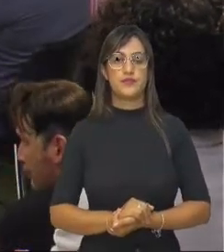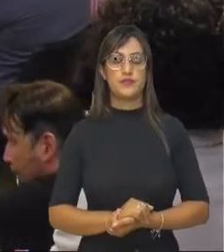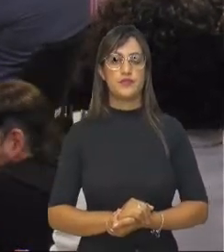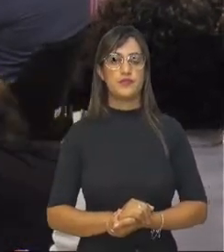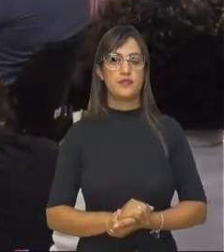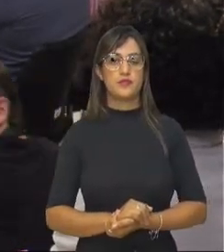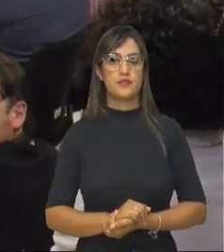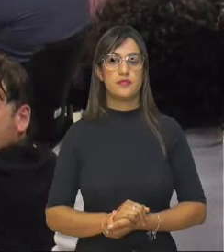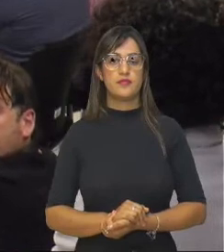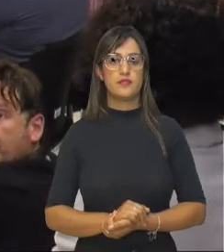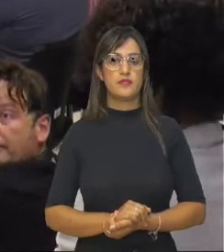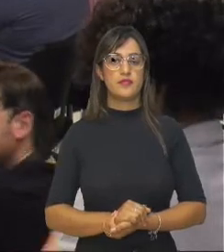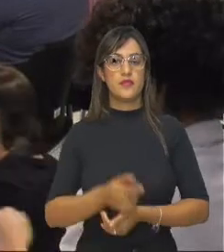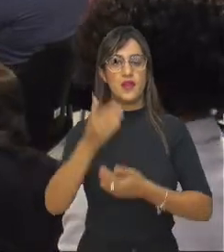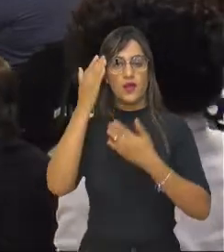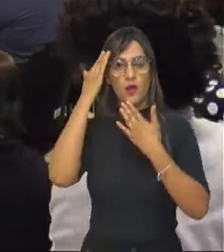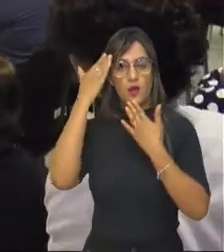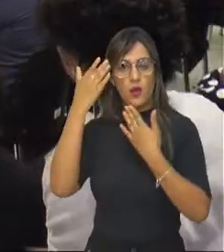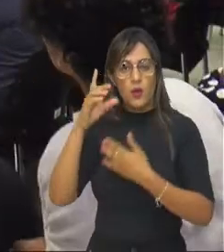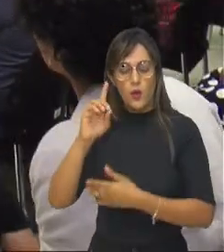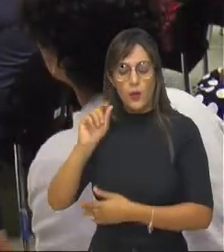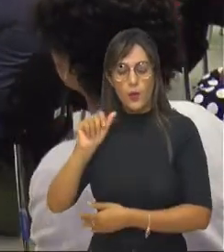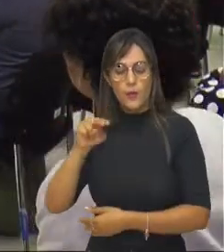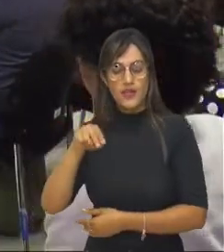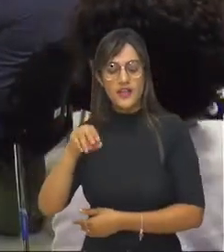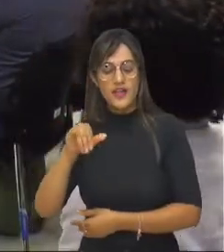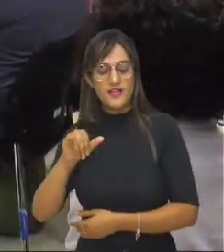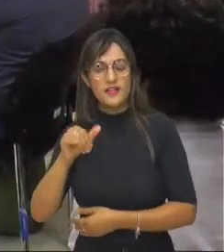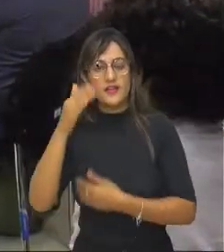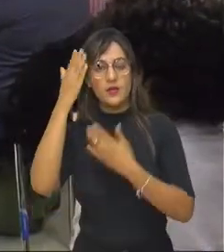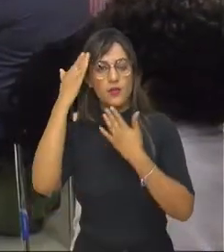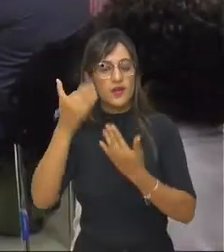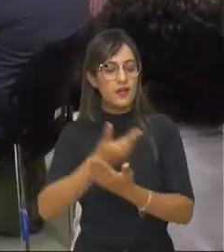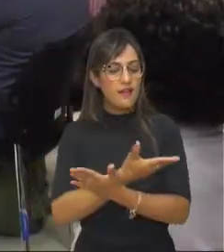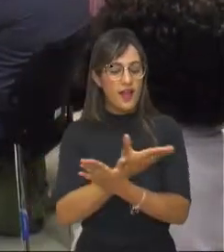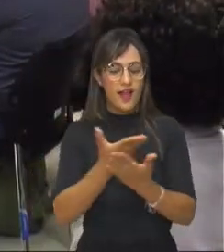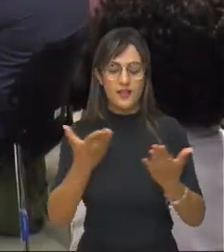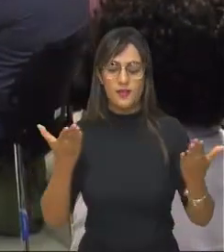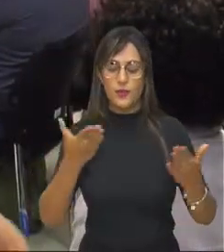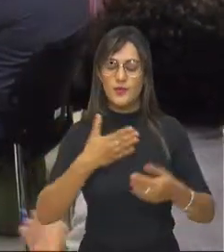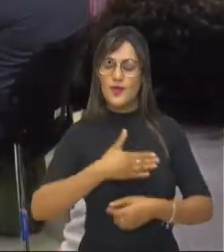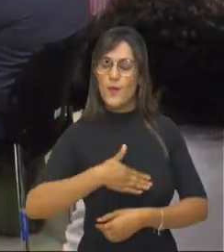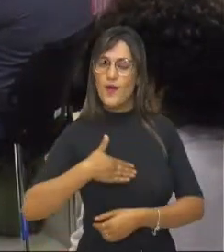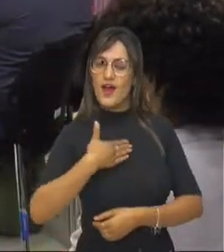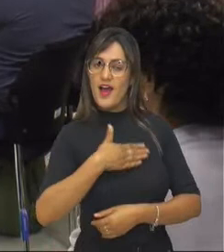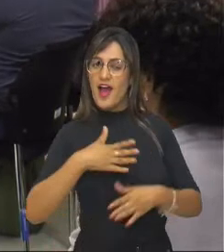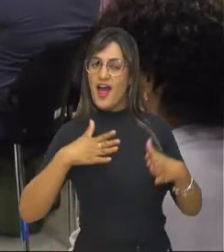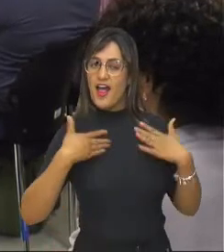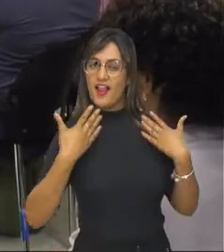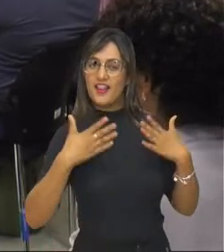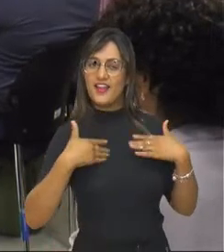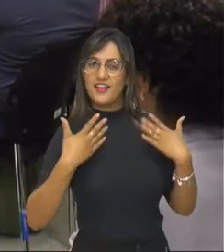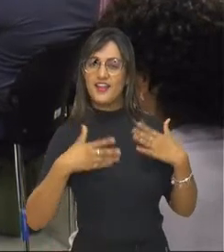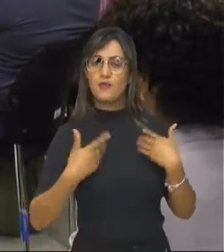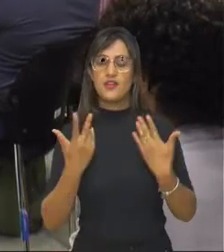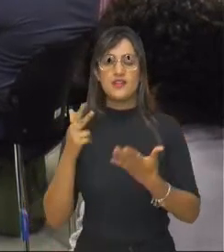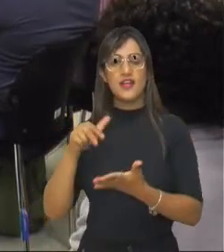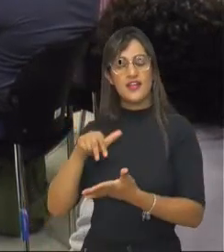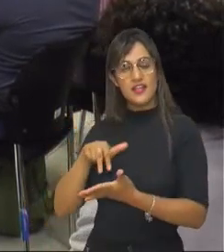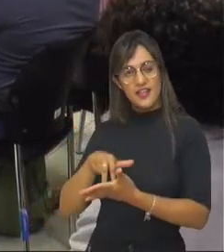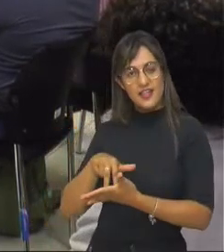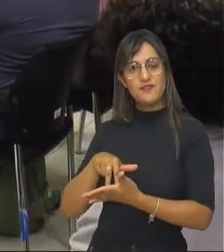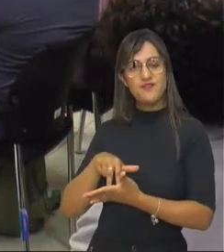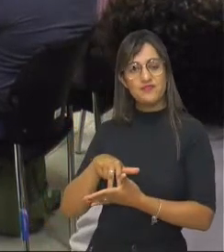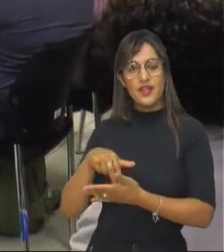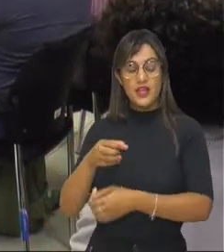Agora ligou. Obrigada, Dani. Obrigada a todo mundo que está aqui. Acho que é de uma alegria imensa poder estar nesse lugar. Acho que é uma alegria que transborda. E eu estou